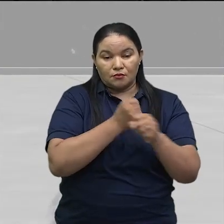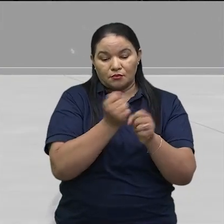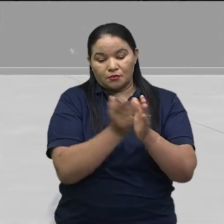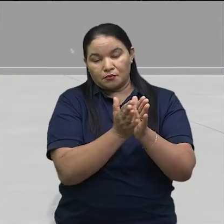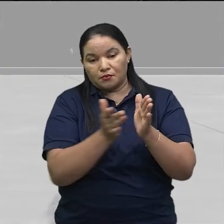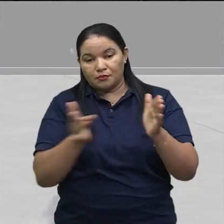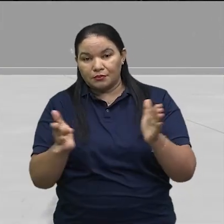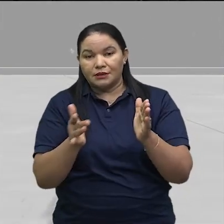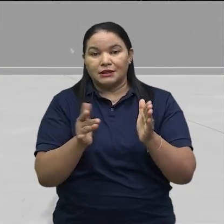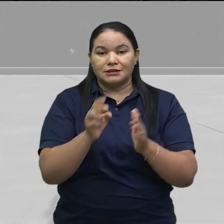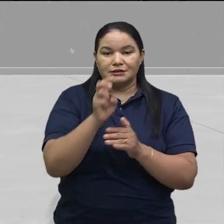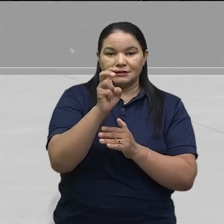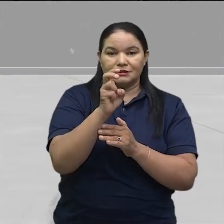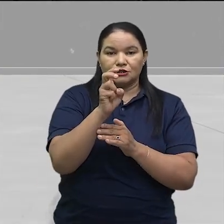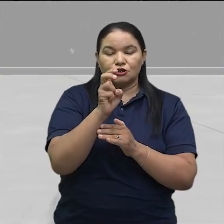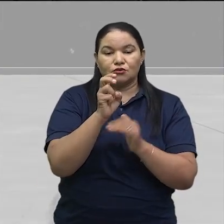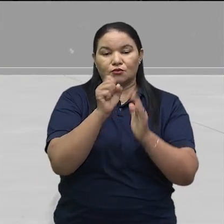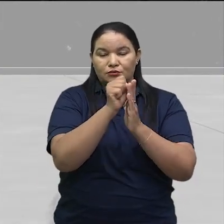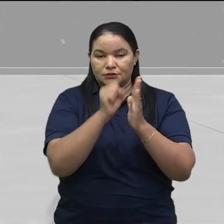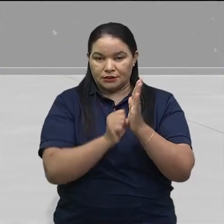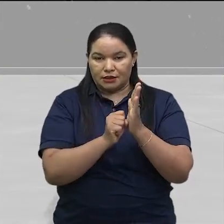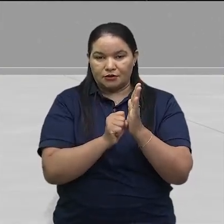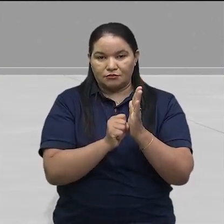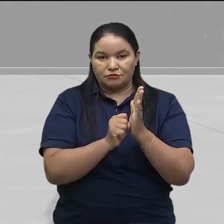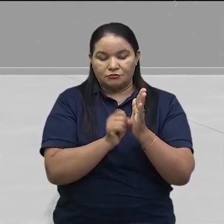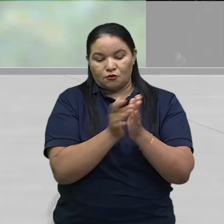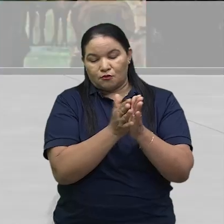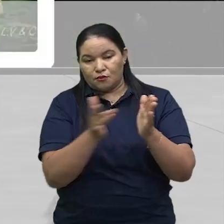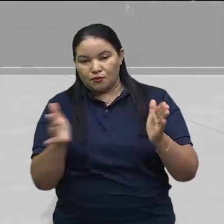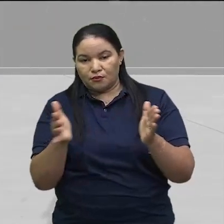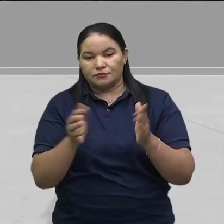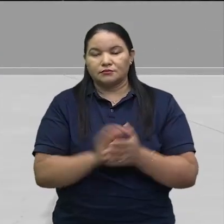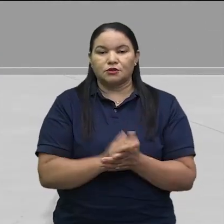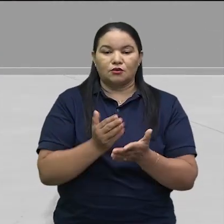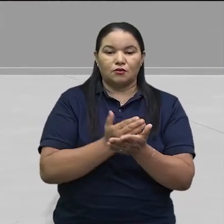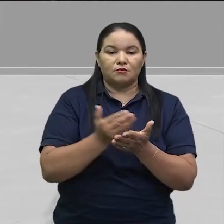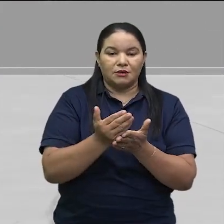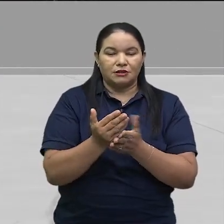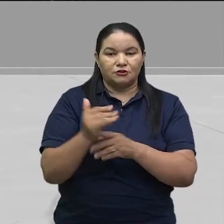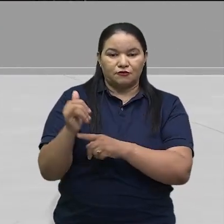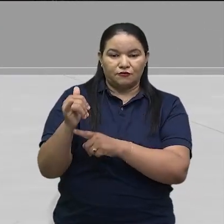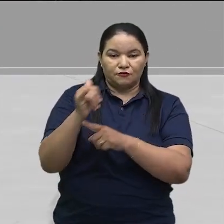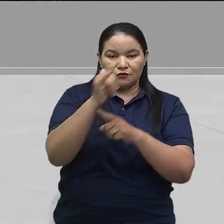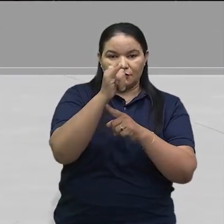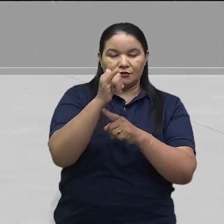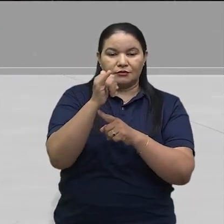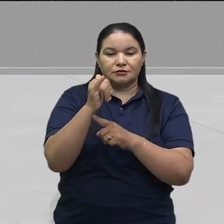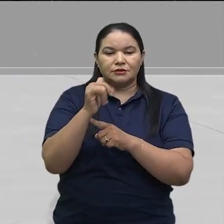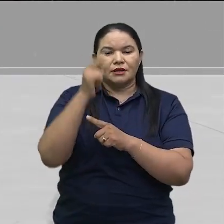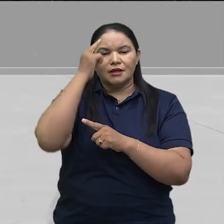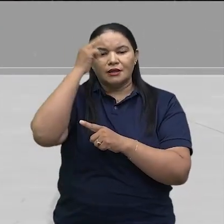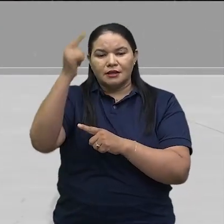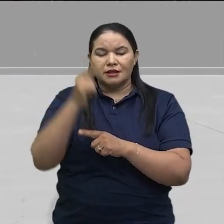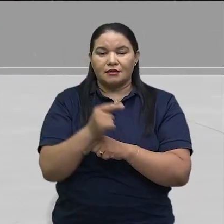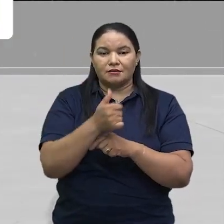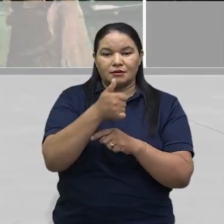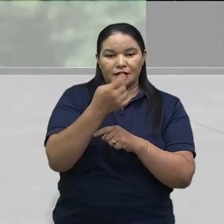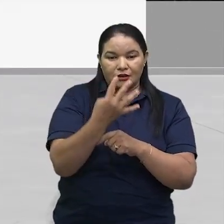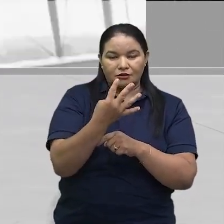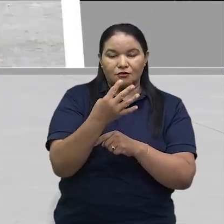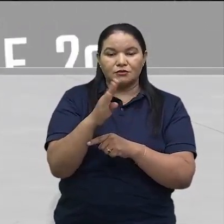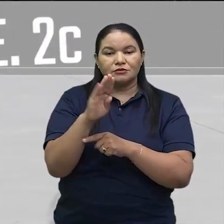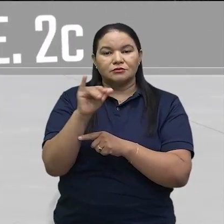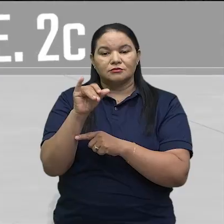5 séculos, né? Então, olha só, a gente começa, né, com os aviões Esse aqui é o 14 bis, né, é um